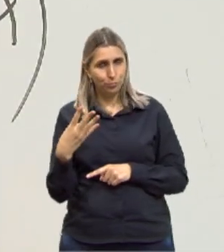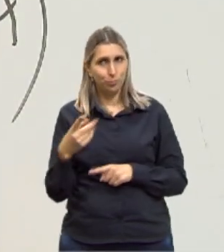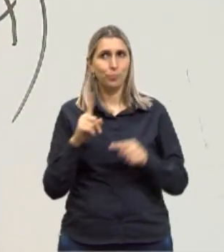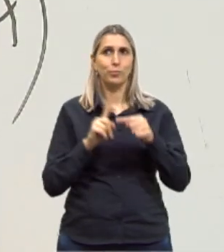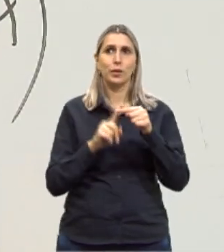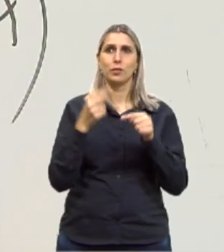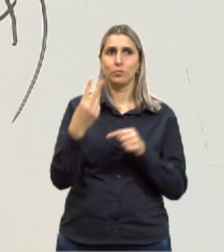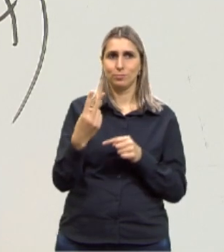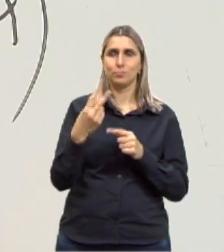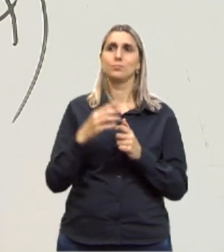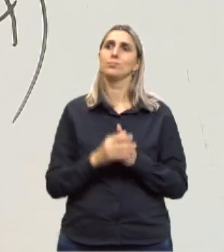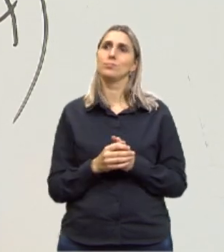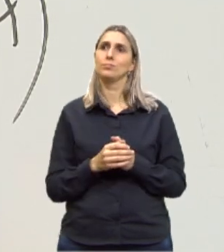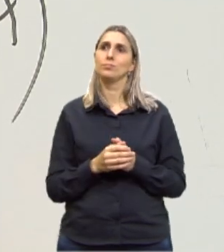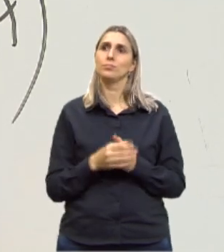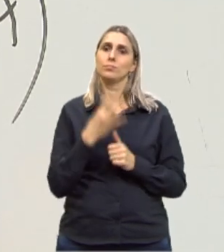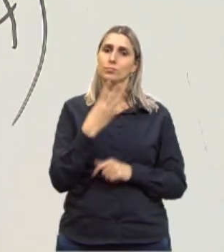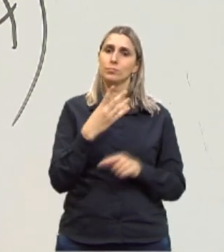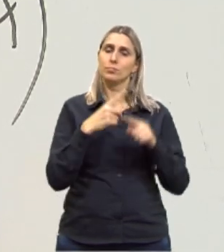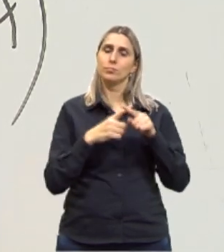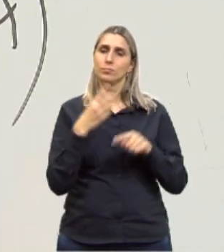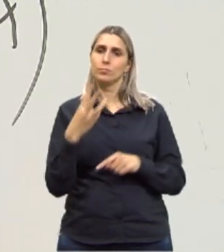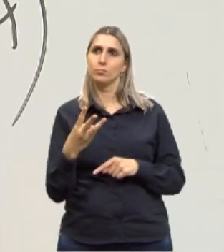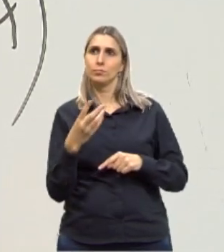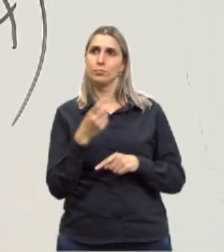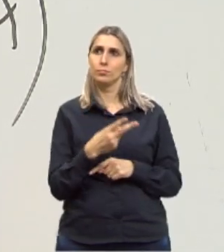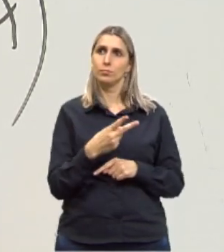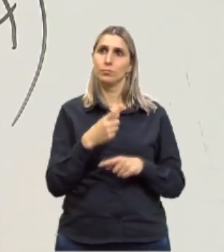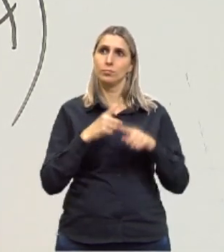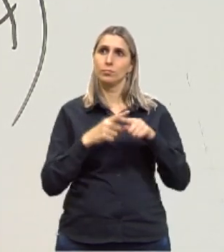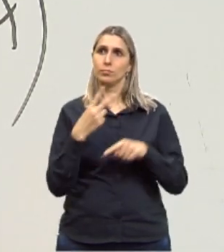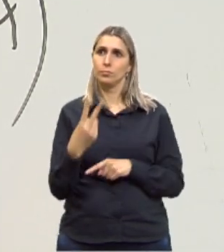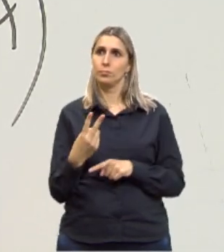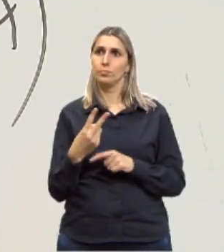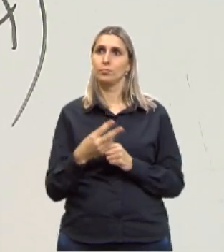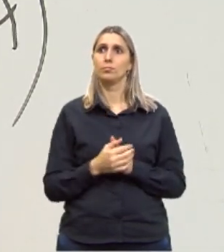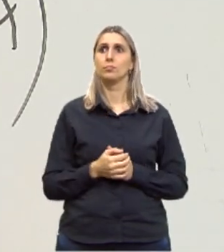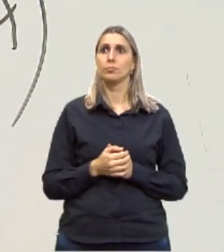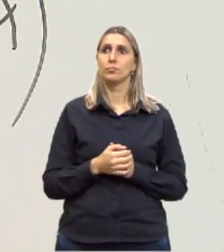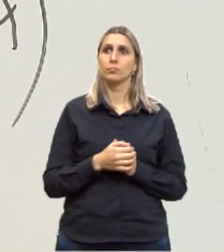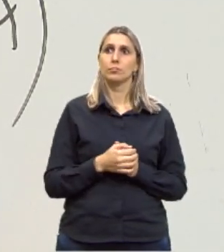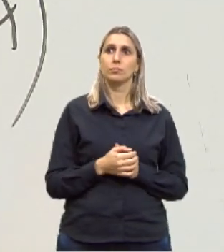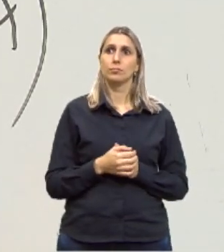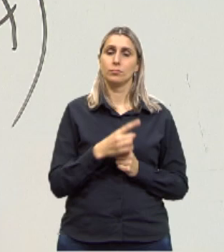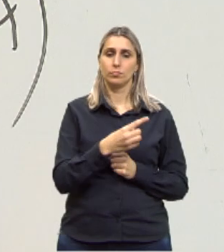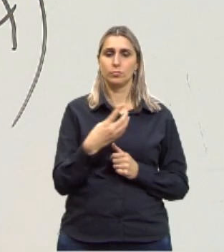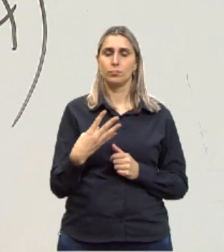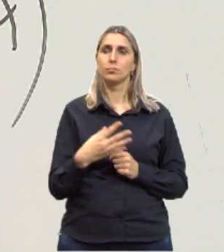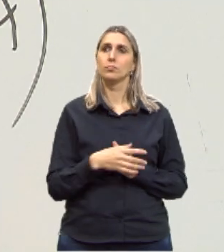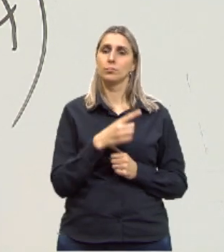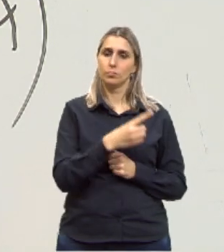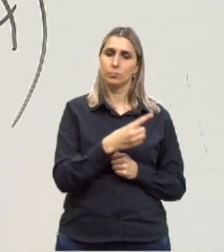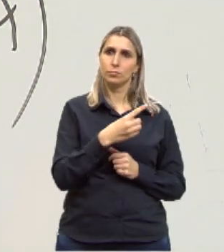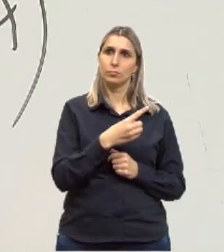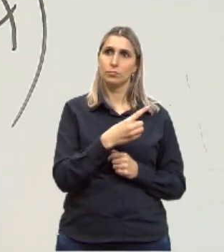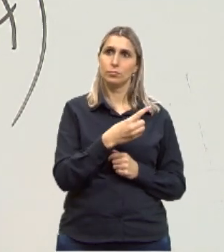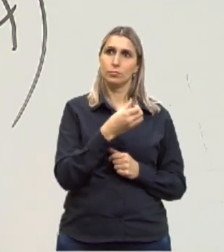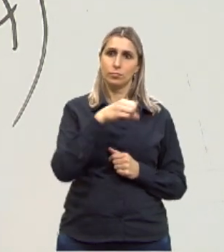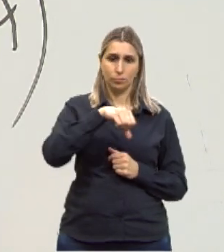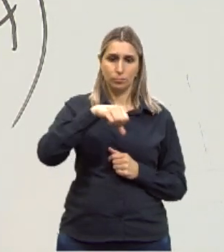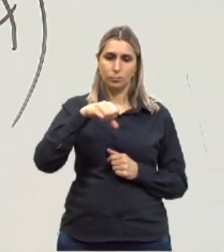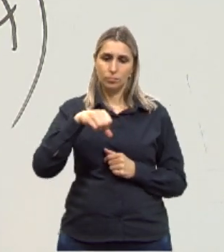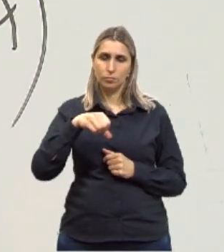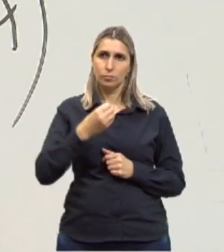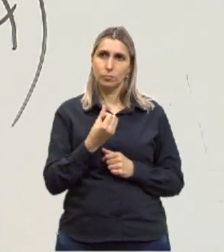2. 4 vezes 3, 12, mais 2, 14. Então,